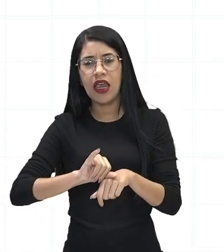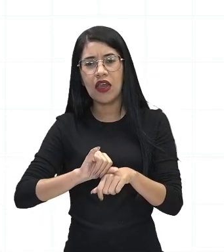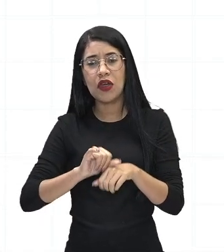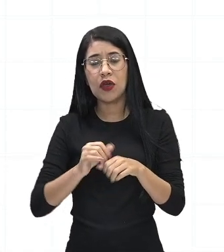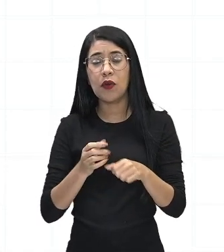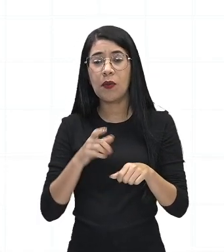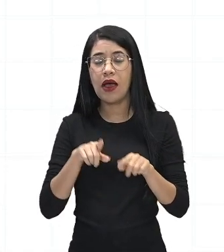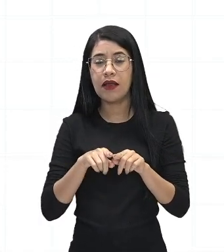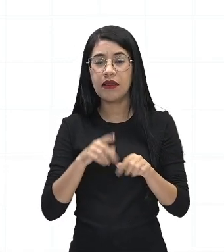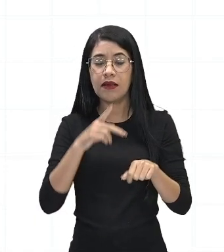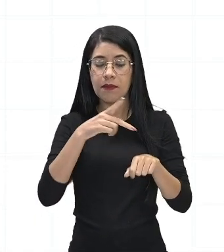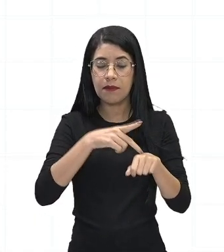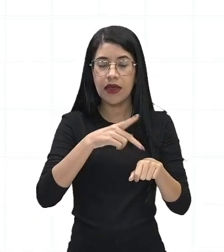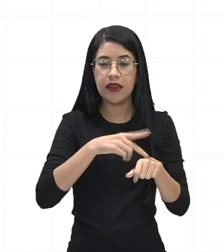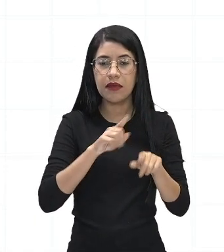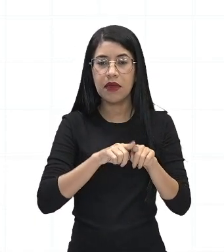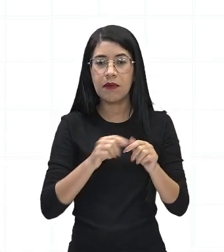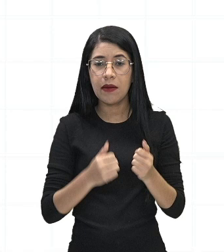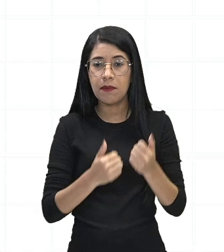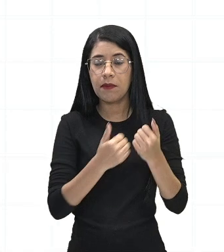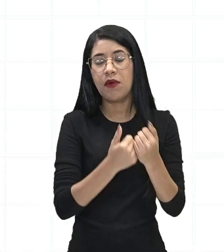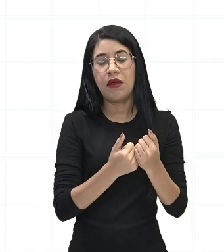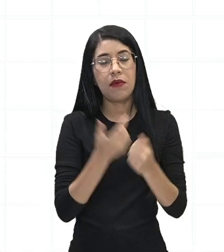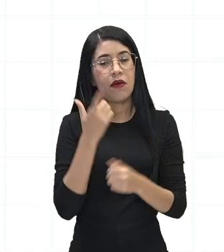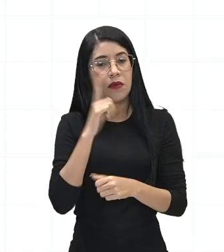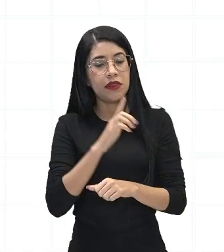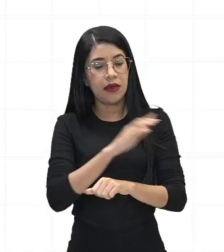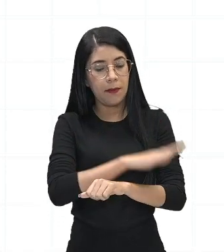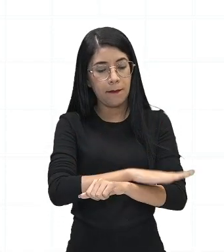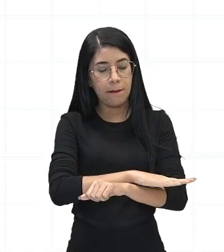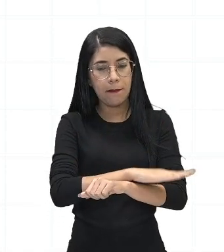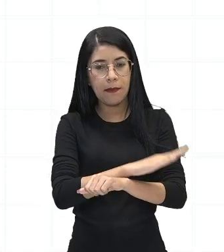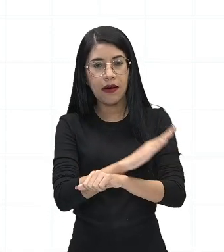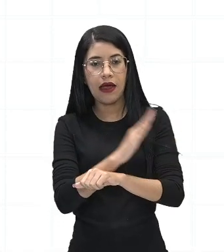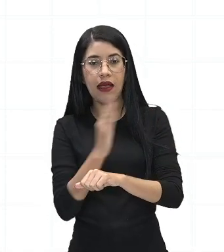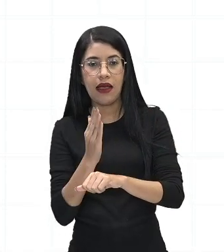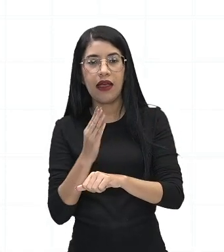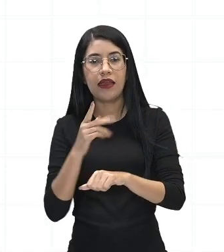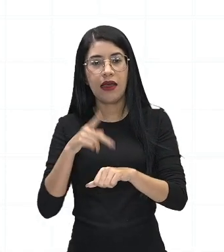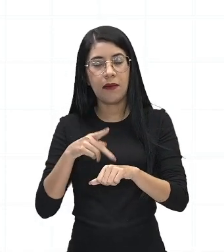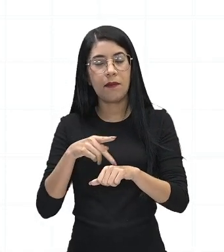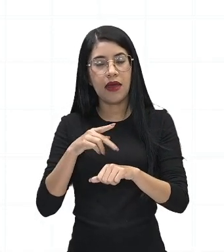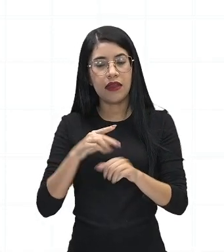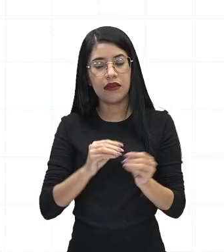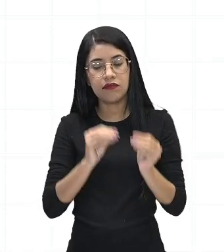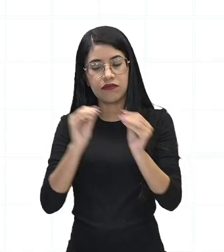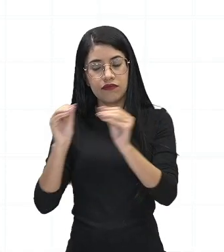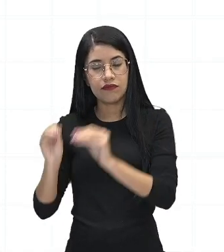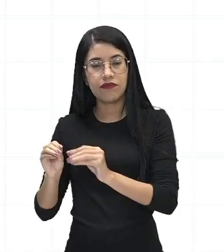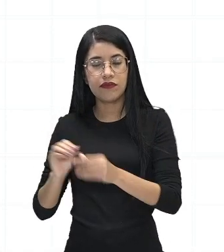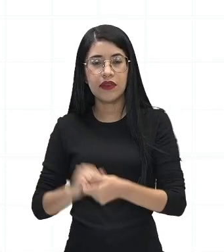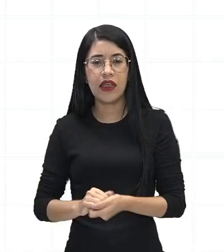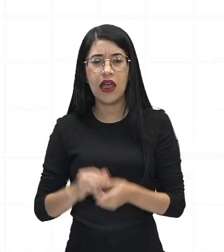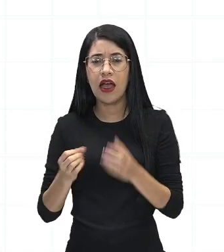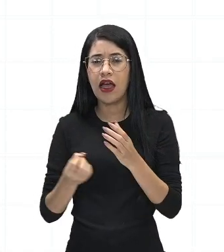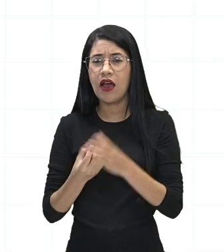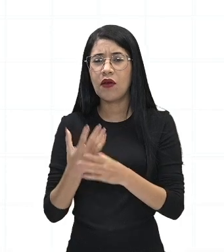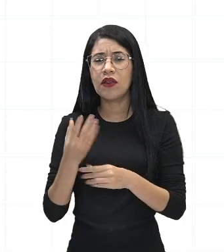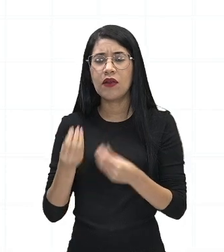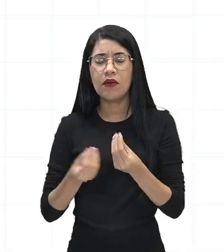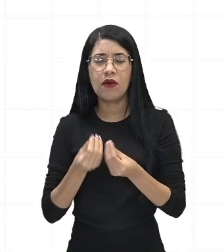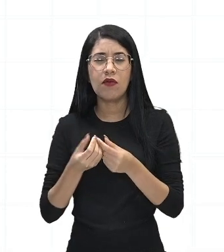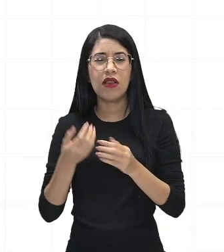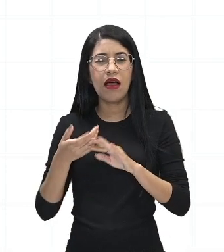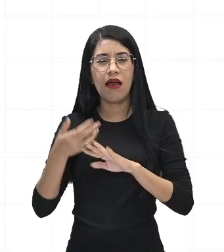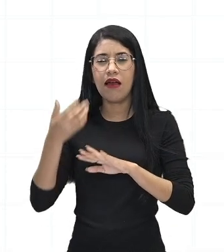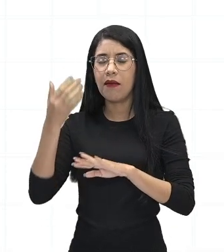essa madeira, né, para então mover essa rocha. Então isso já acontece, né, desde a antiguidade, as pessoas